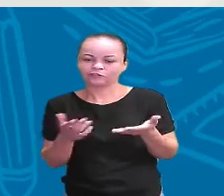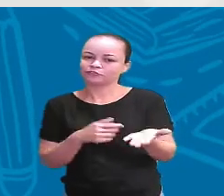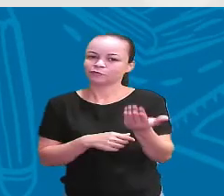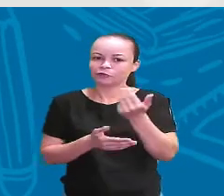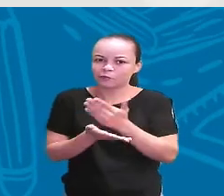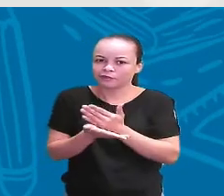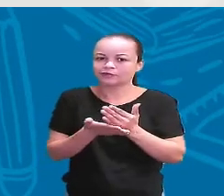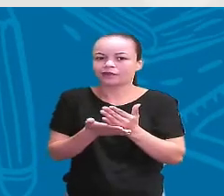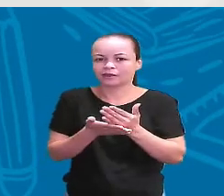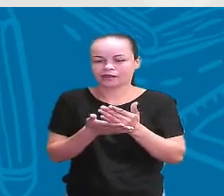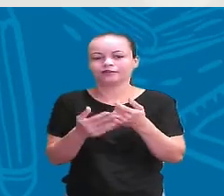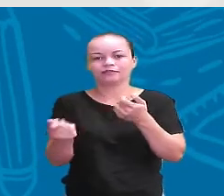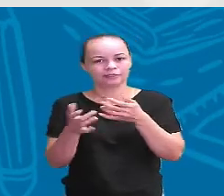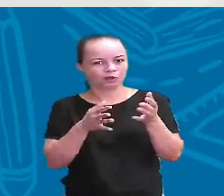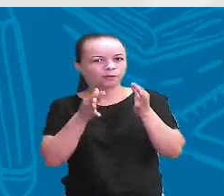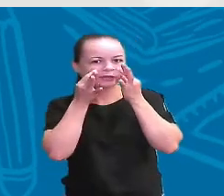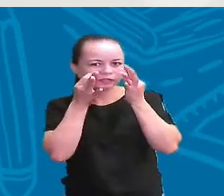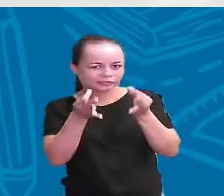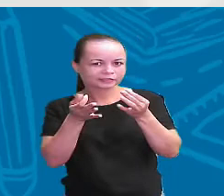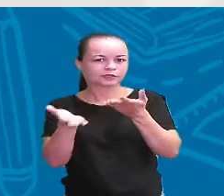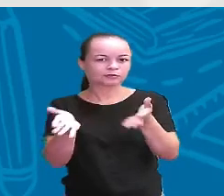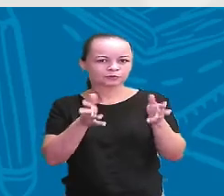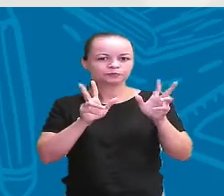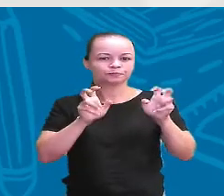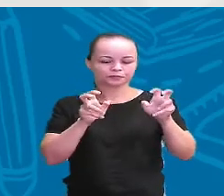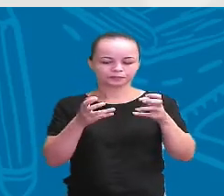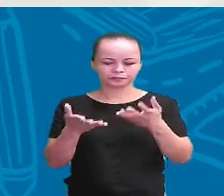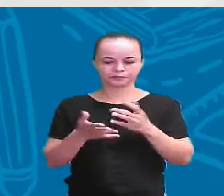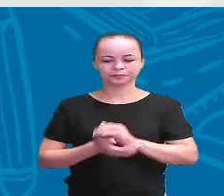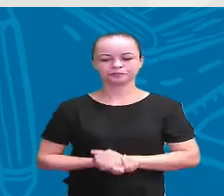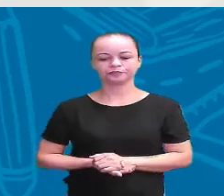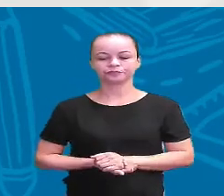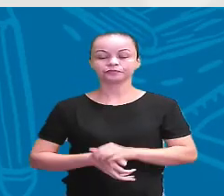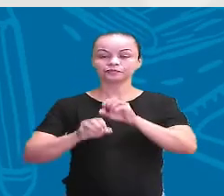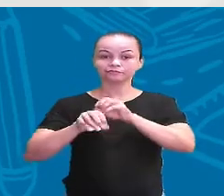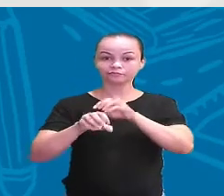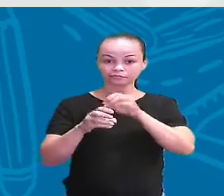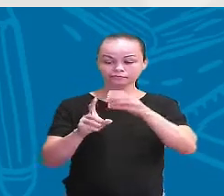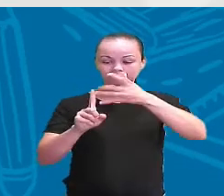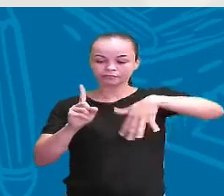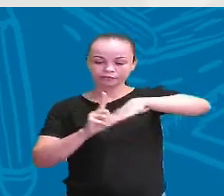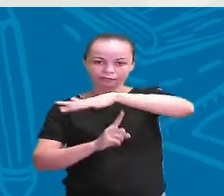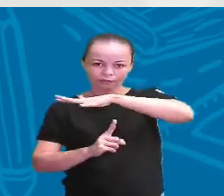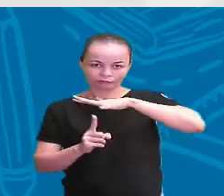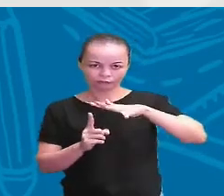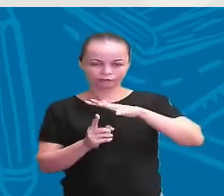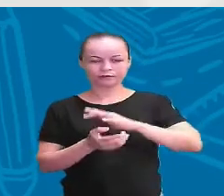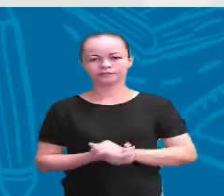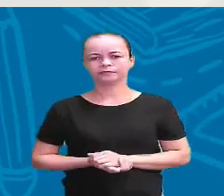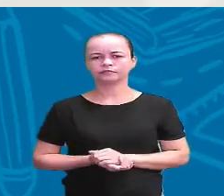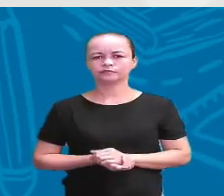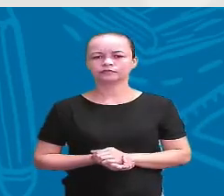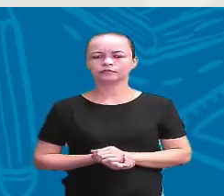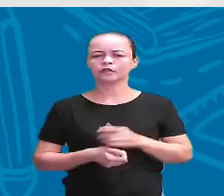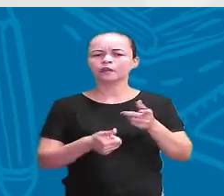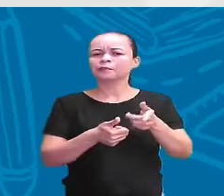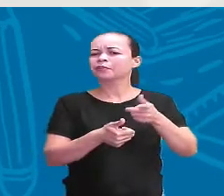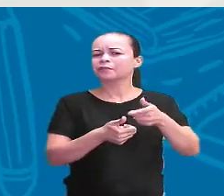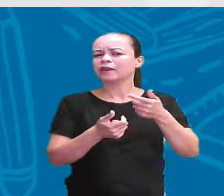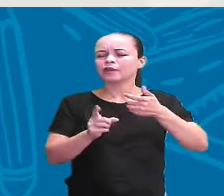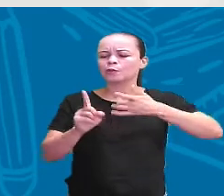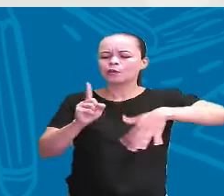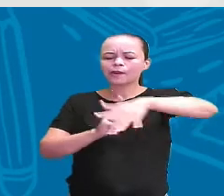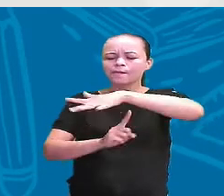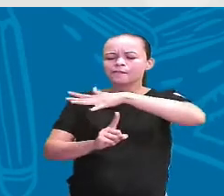se liga aí nos assuntos, tá bom? Educação e meio ambiente. Vamos lá. Primeiro, o que é o meio